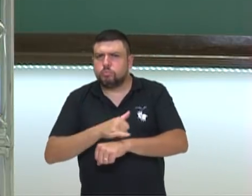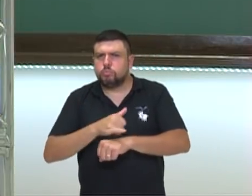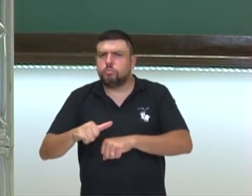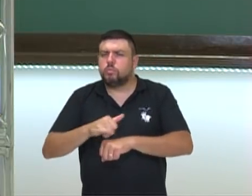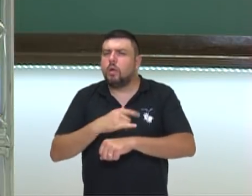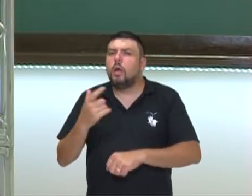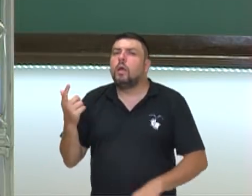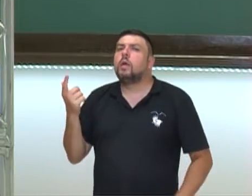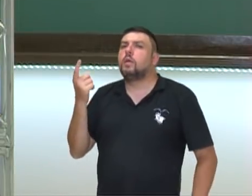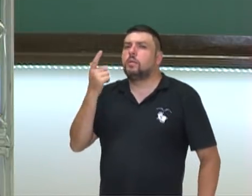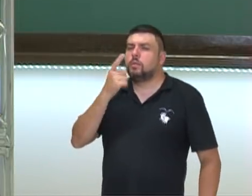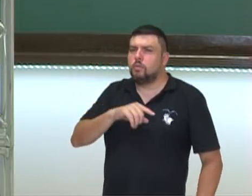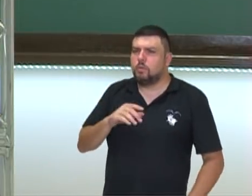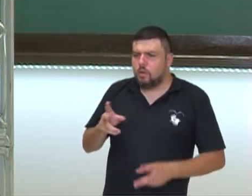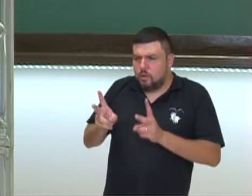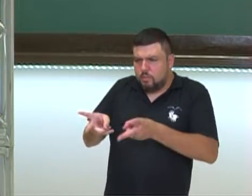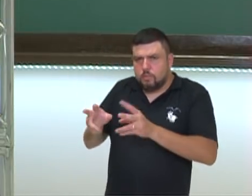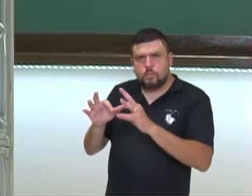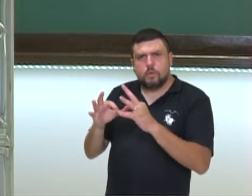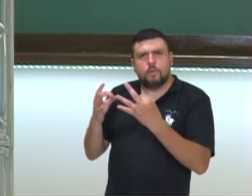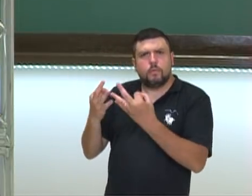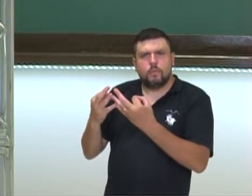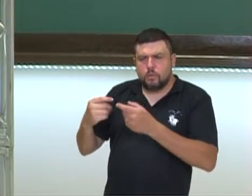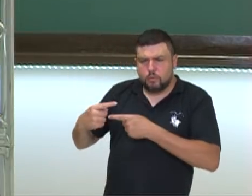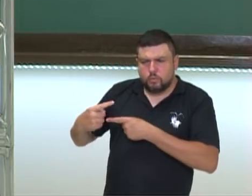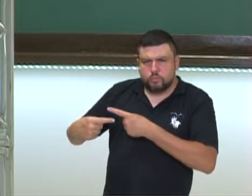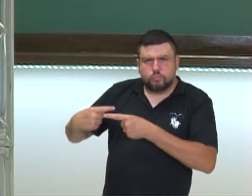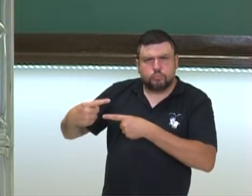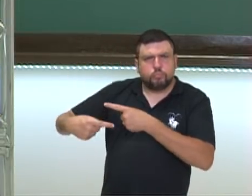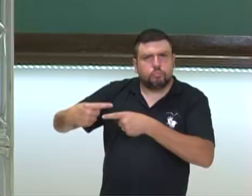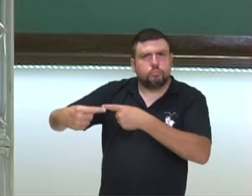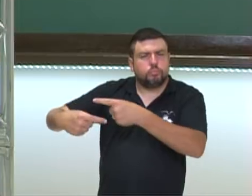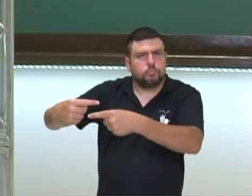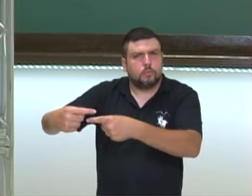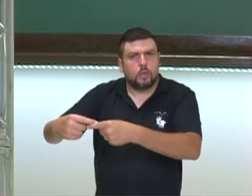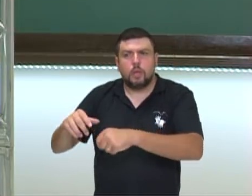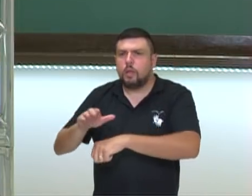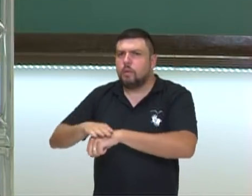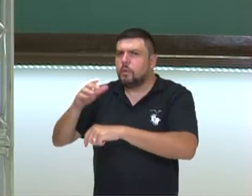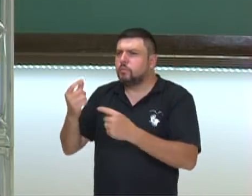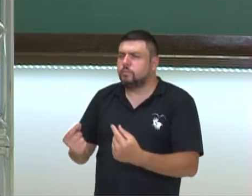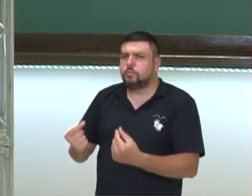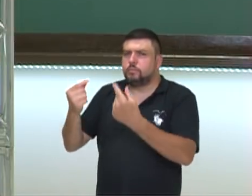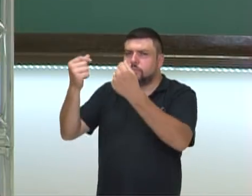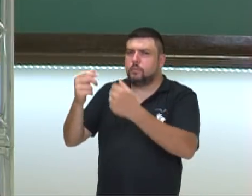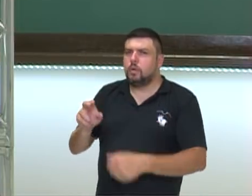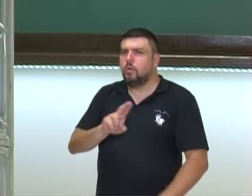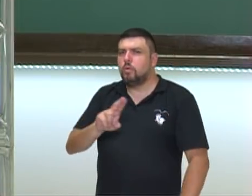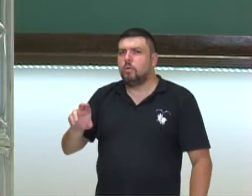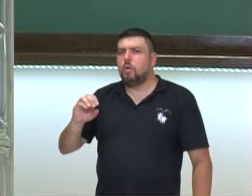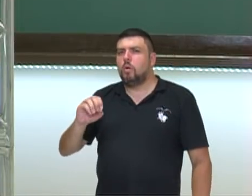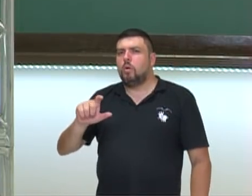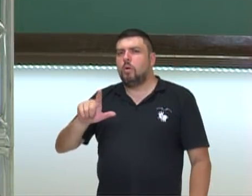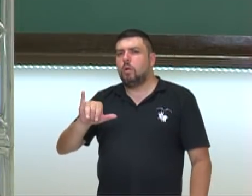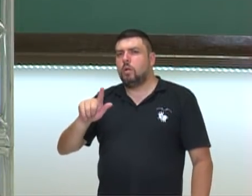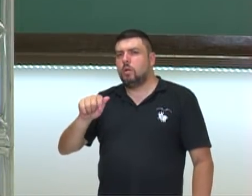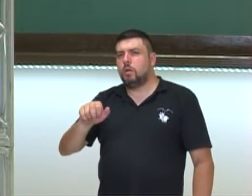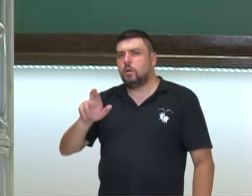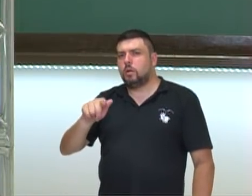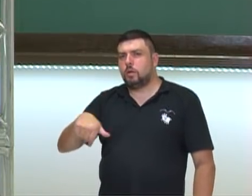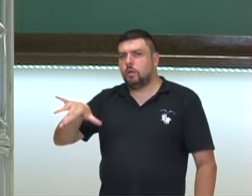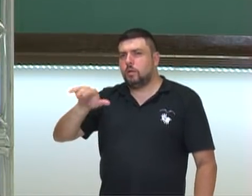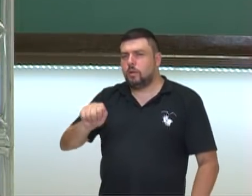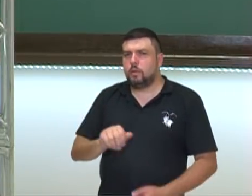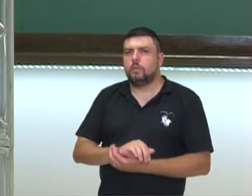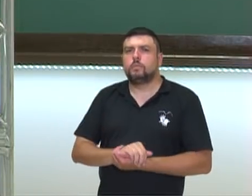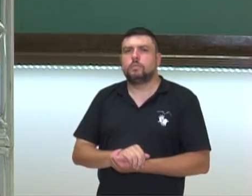as mesmas famílias, as mesmas poucas famílias mais abastadas, chamadas oligarquias. Então, nessa aula você viu o